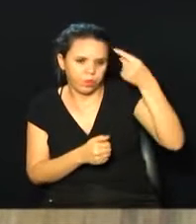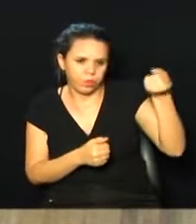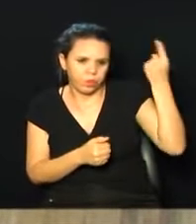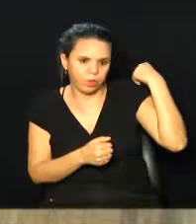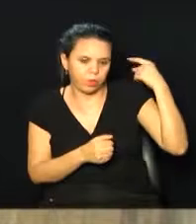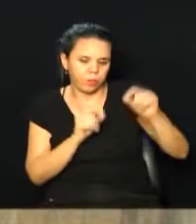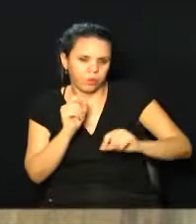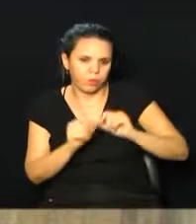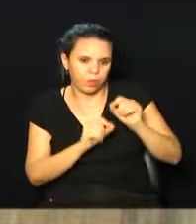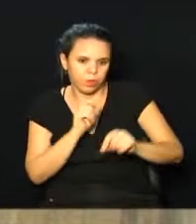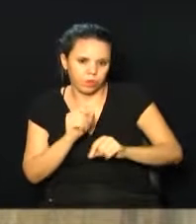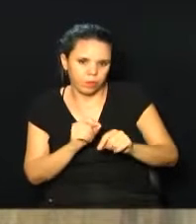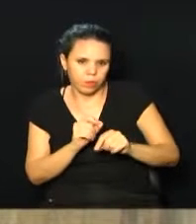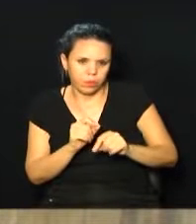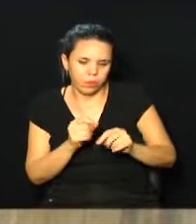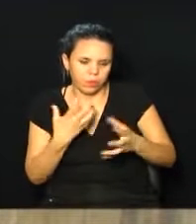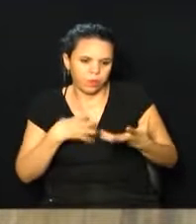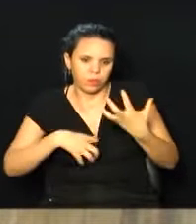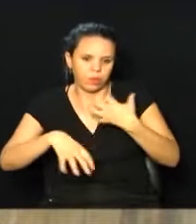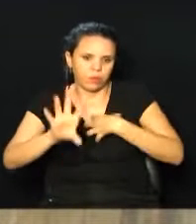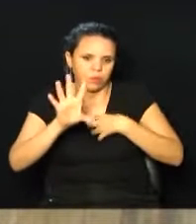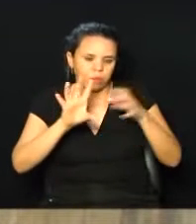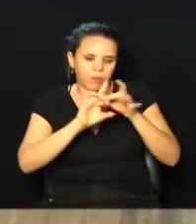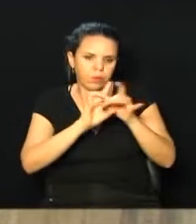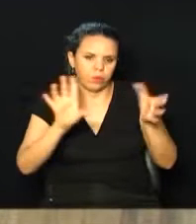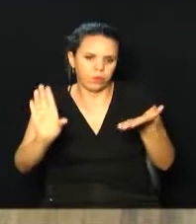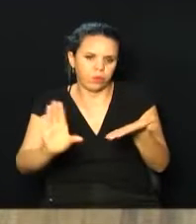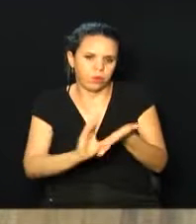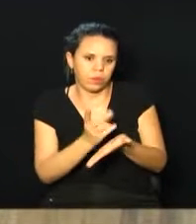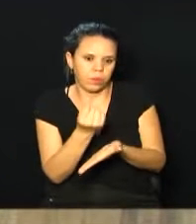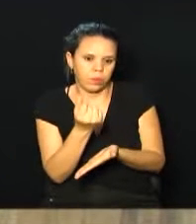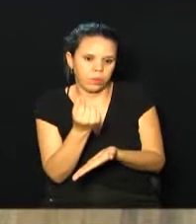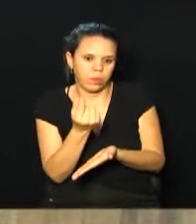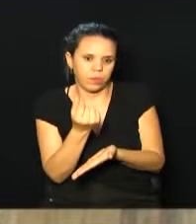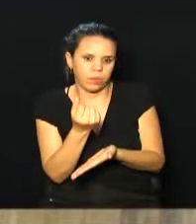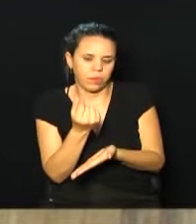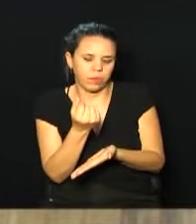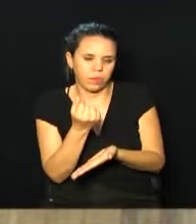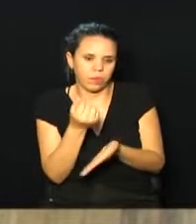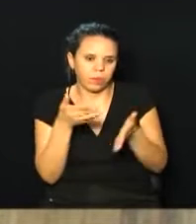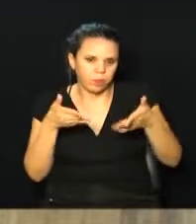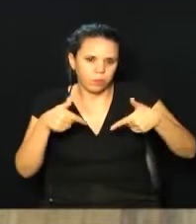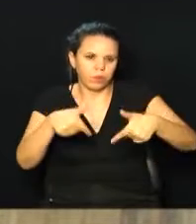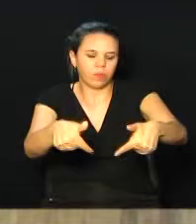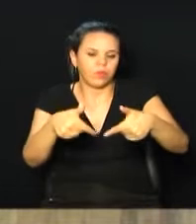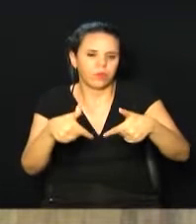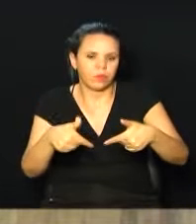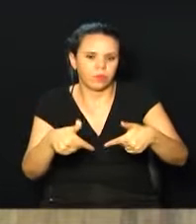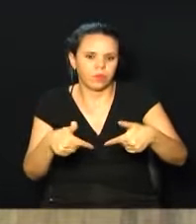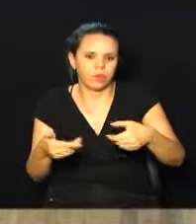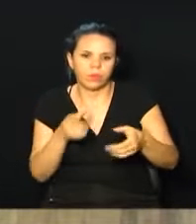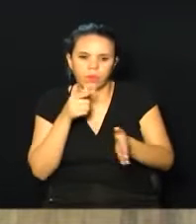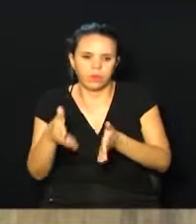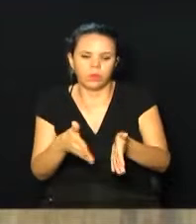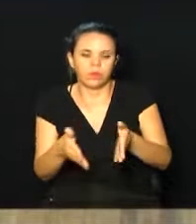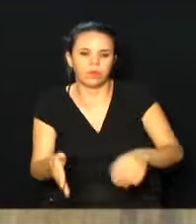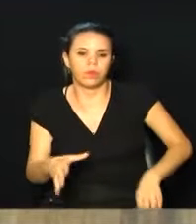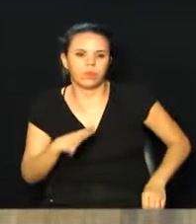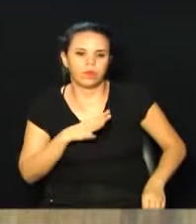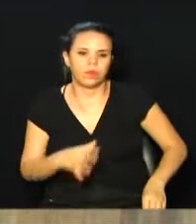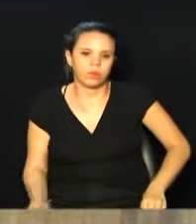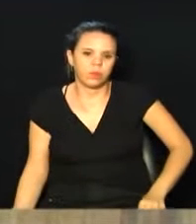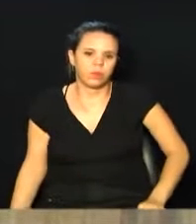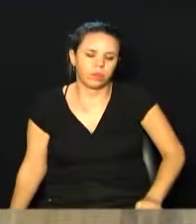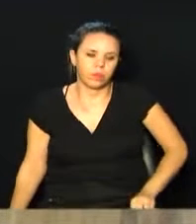ocasião, desse olhar de liberação de recursos para intervenções em microbacias aqui da nossa cidade. Eu queria que